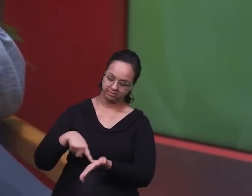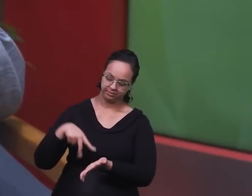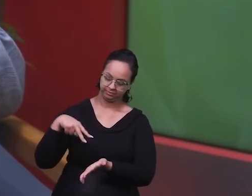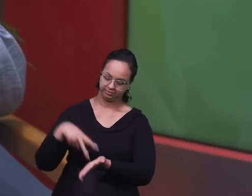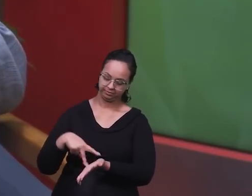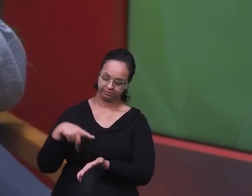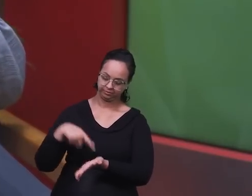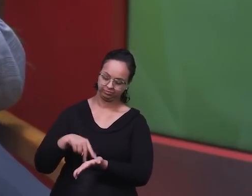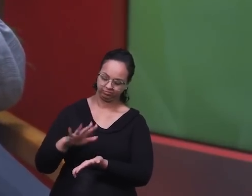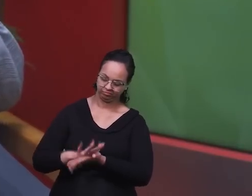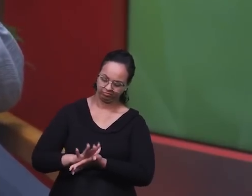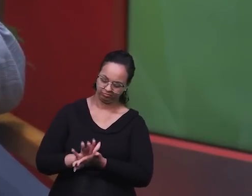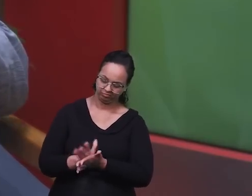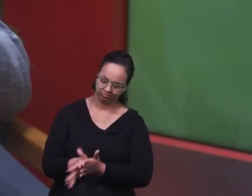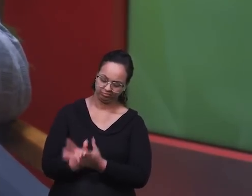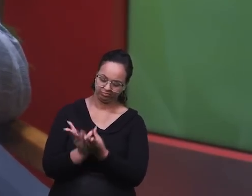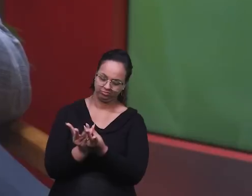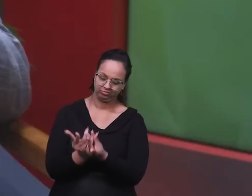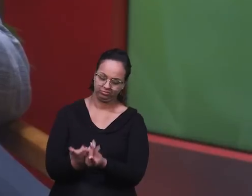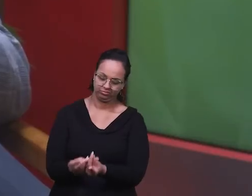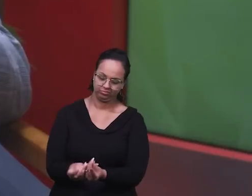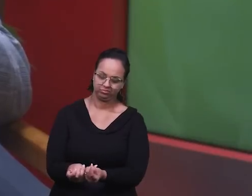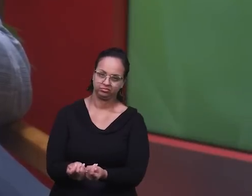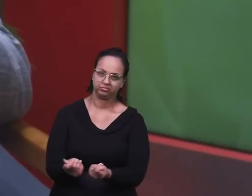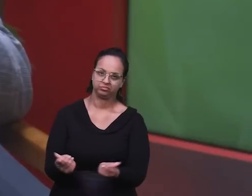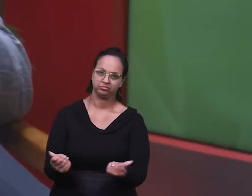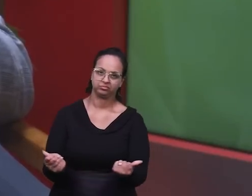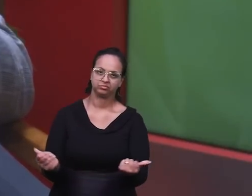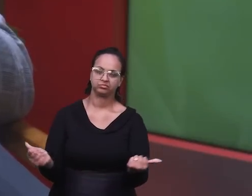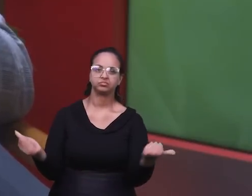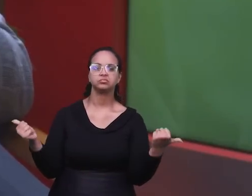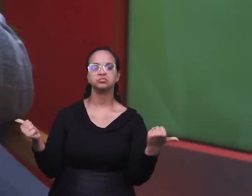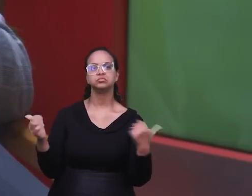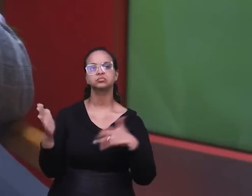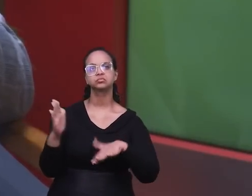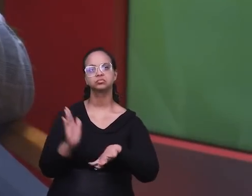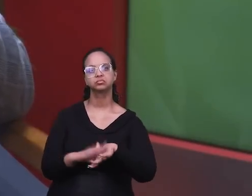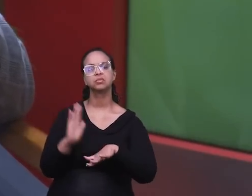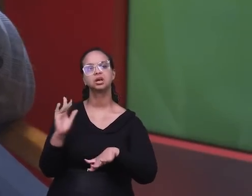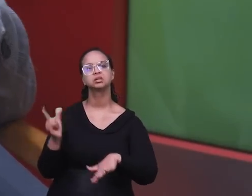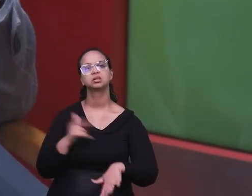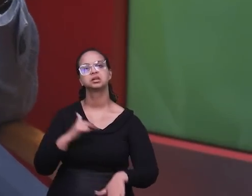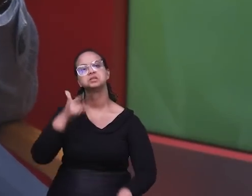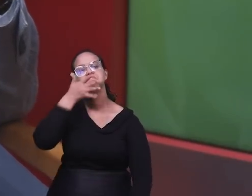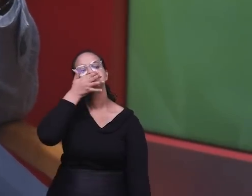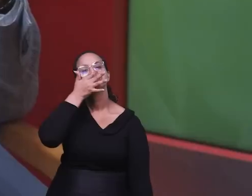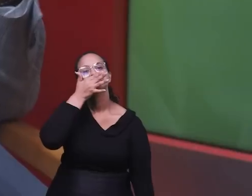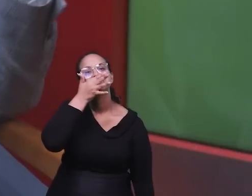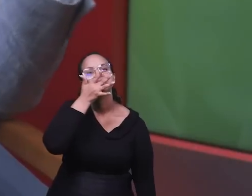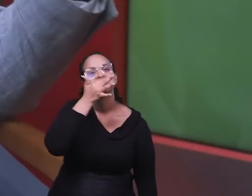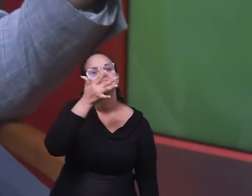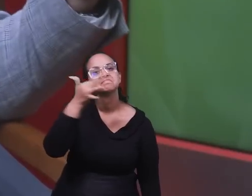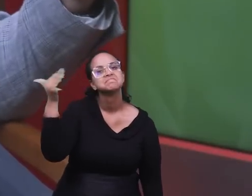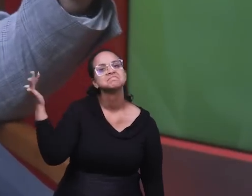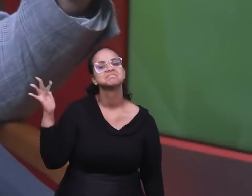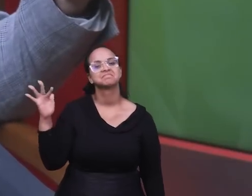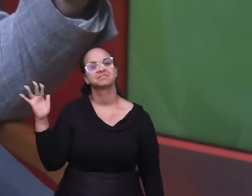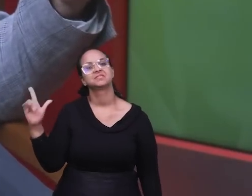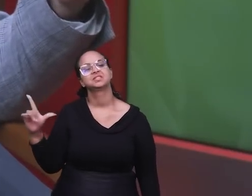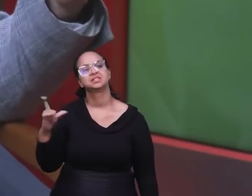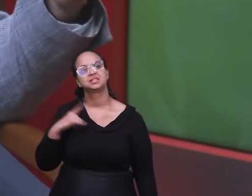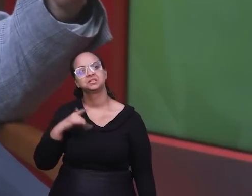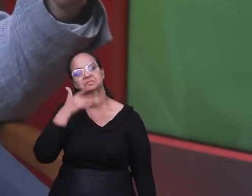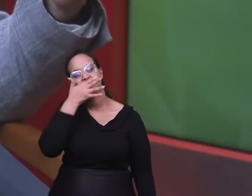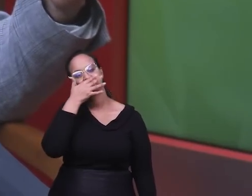pisada, moída ou esmagada, mais ela exala perfume.